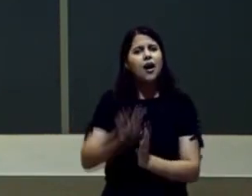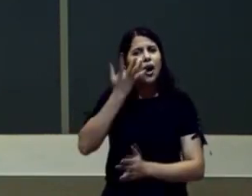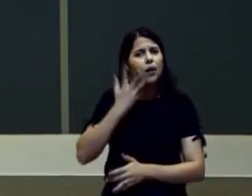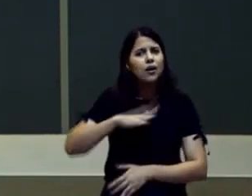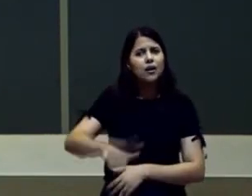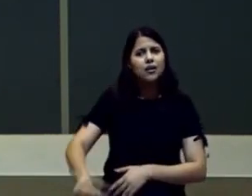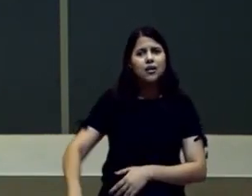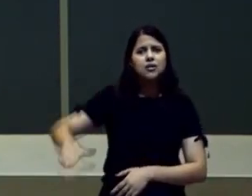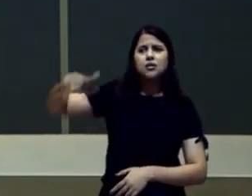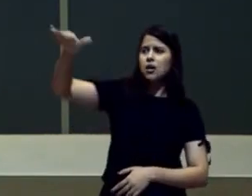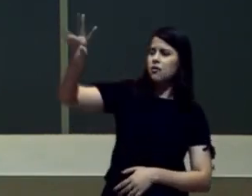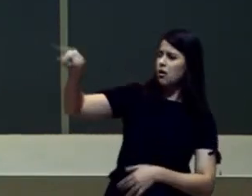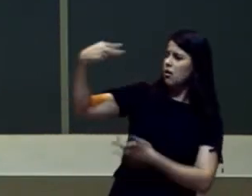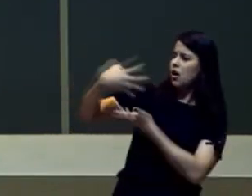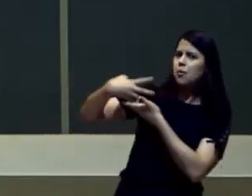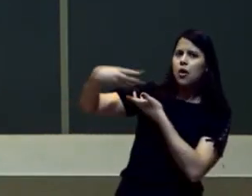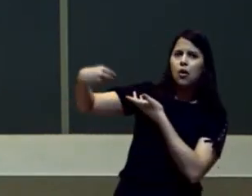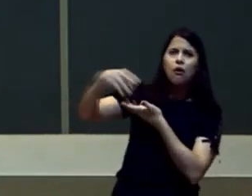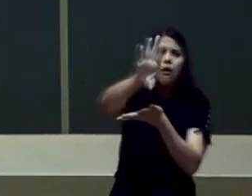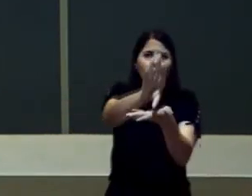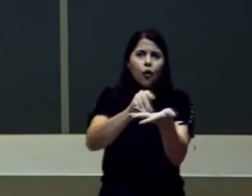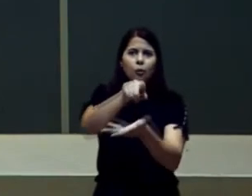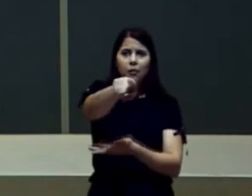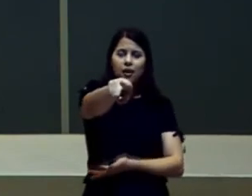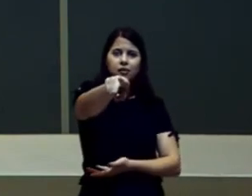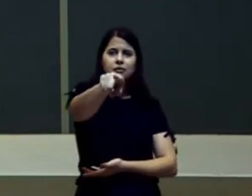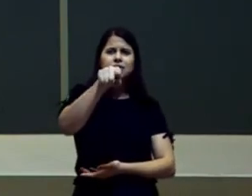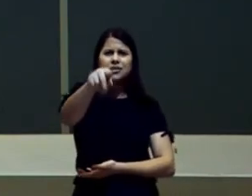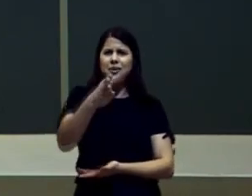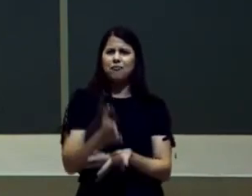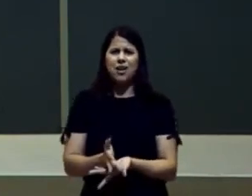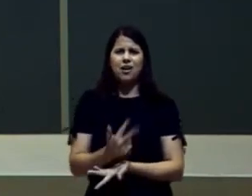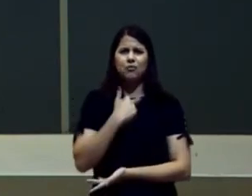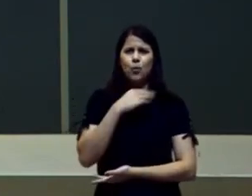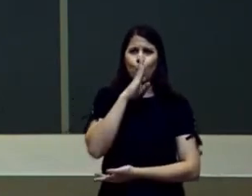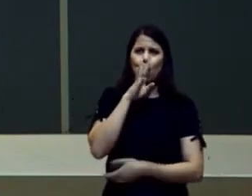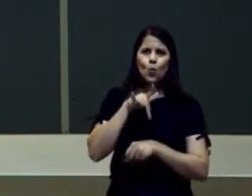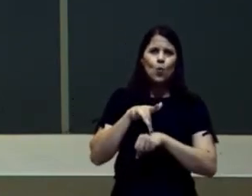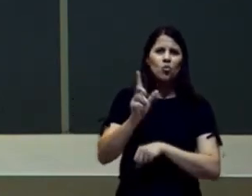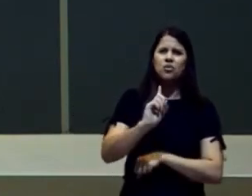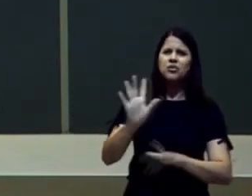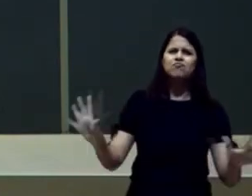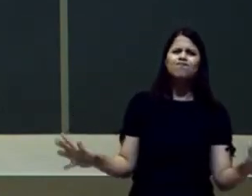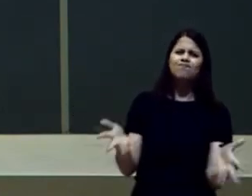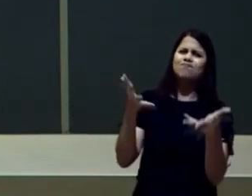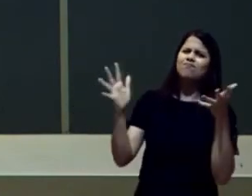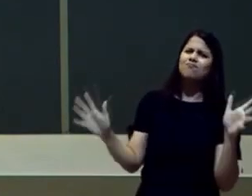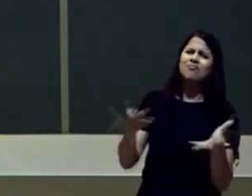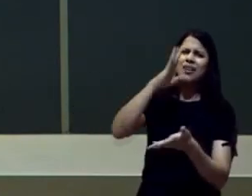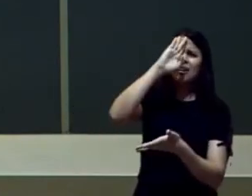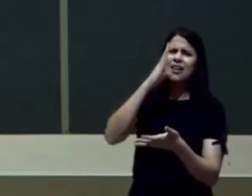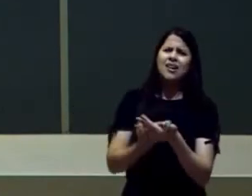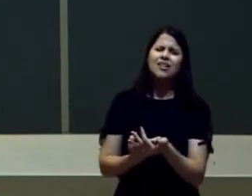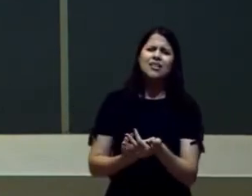se inspirar na minha coragem, na tua coragem. Não pare, não pare de acreditar, não pare,